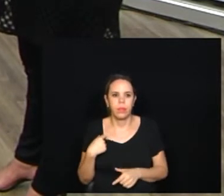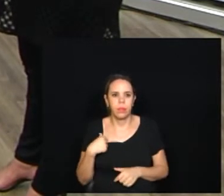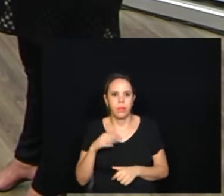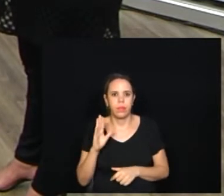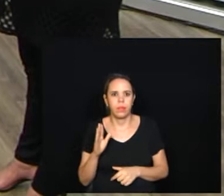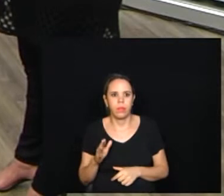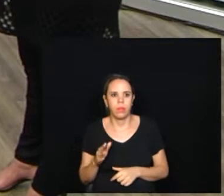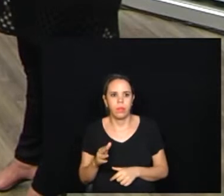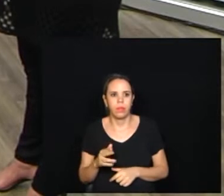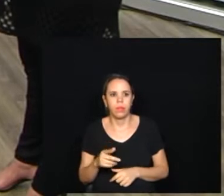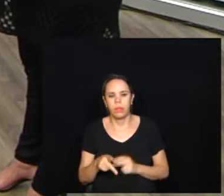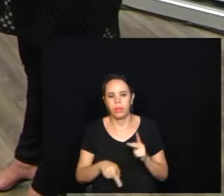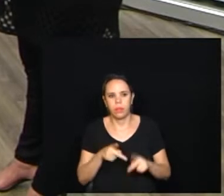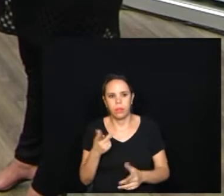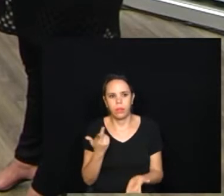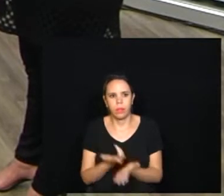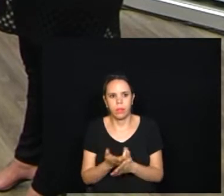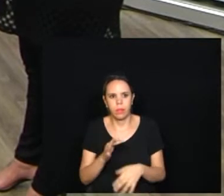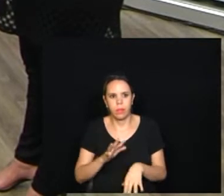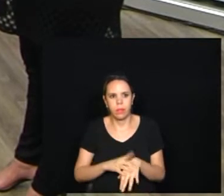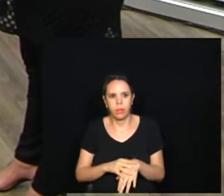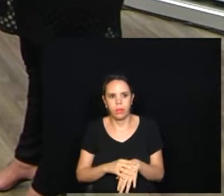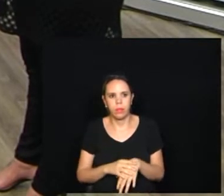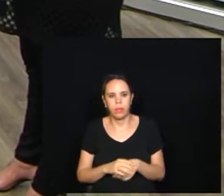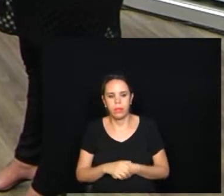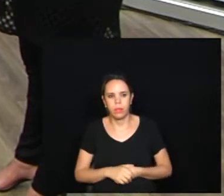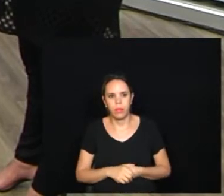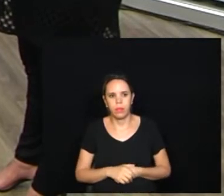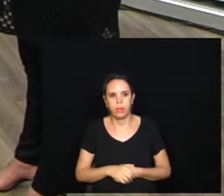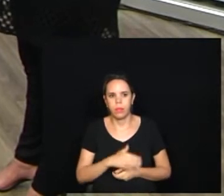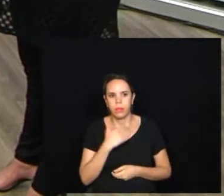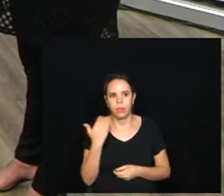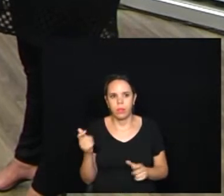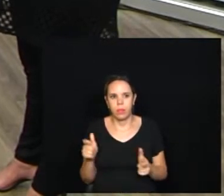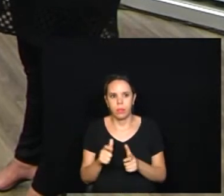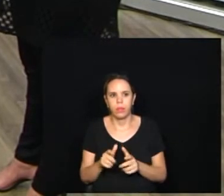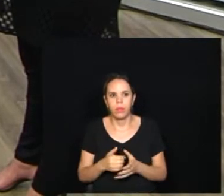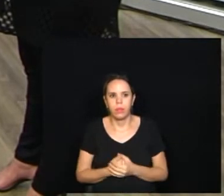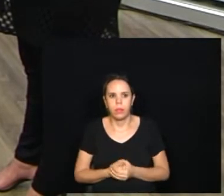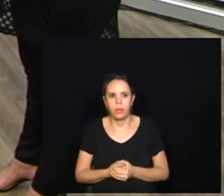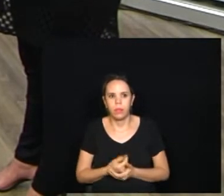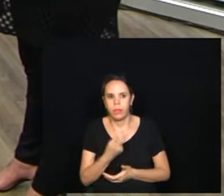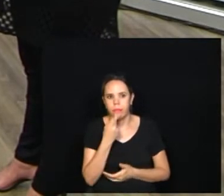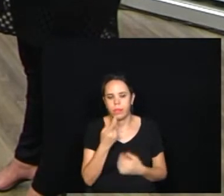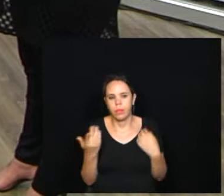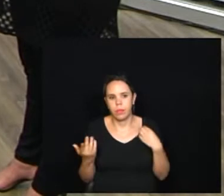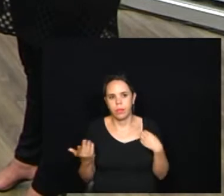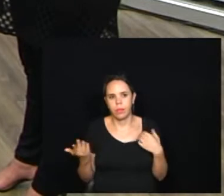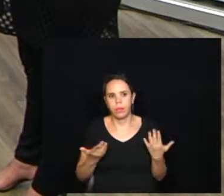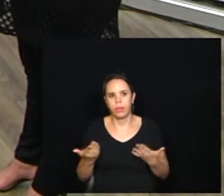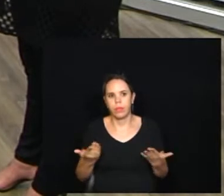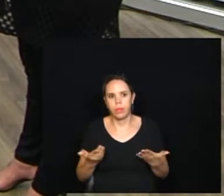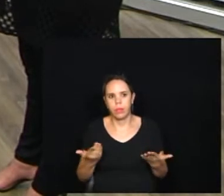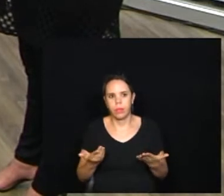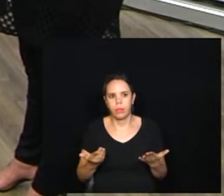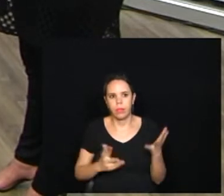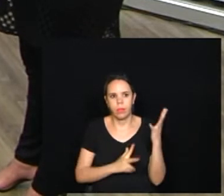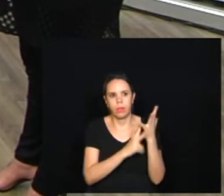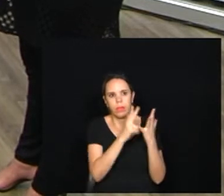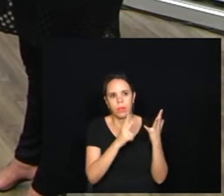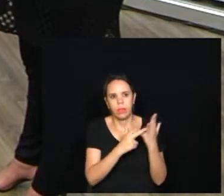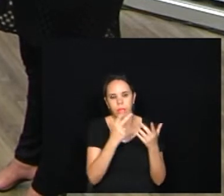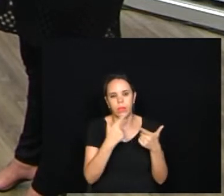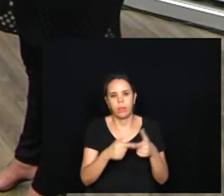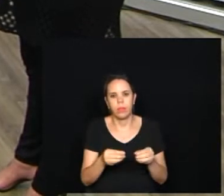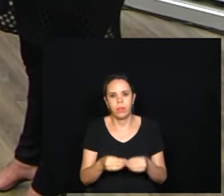mais o índice de pessoas internadas e, consequentemente, de óbitos. Mina Abreu, vamos falar agora sobre poda radical